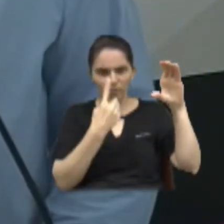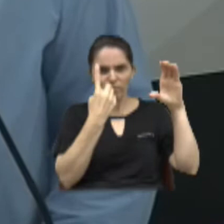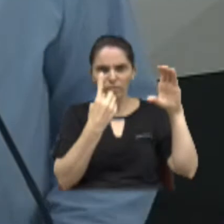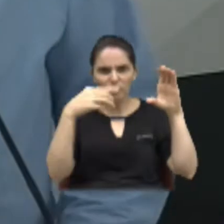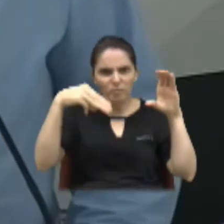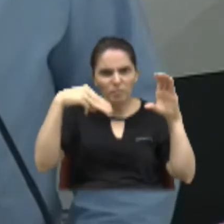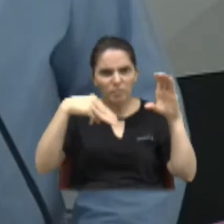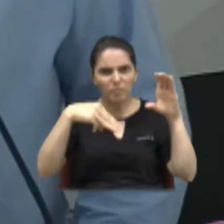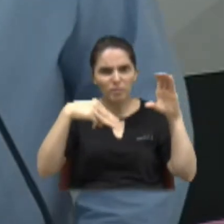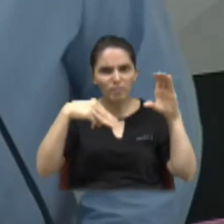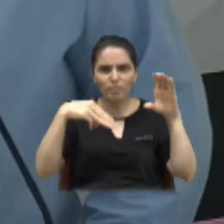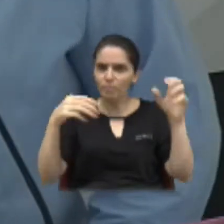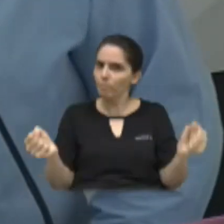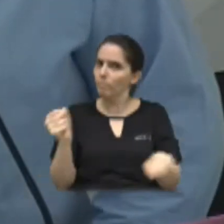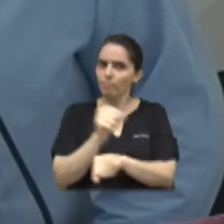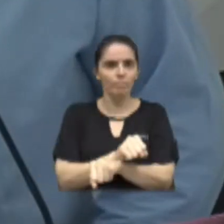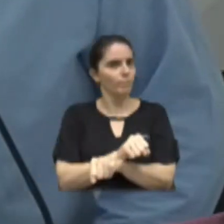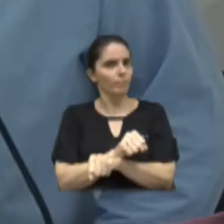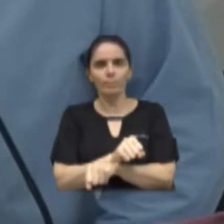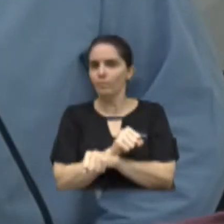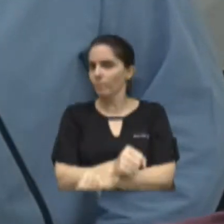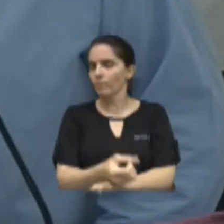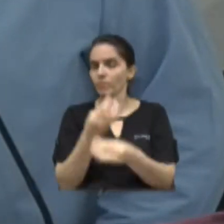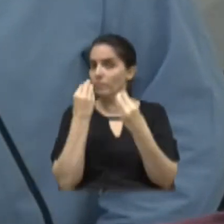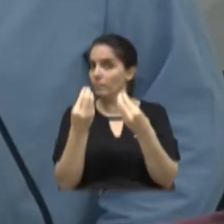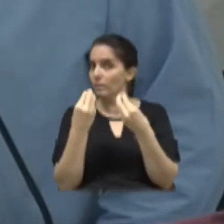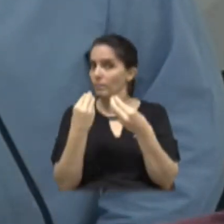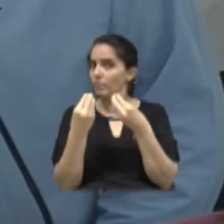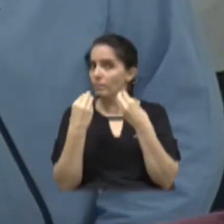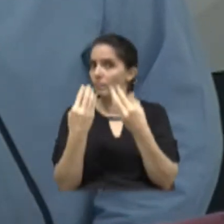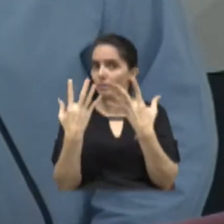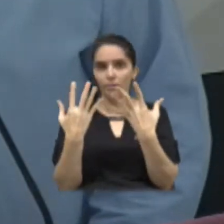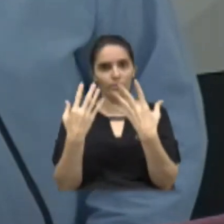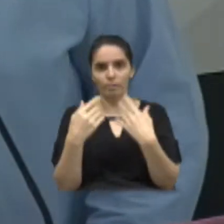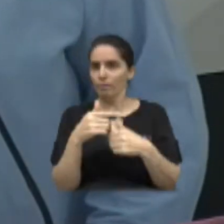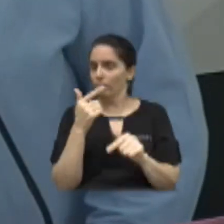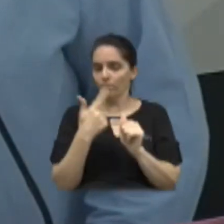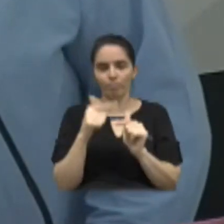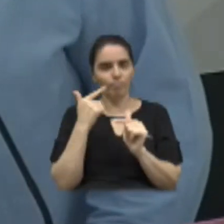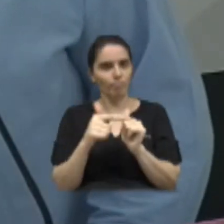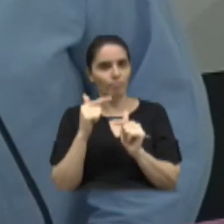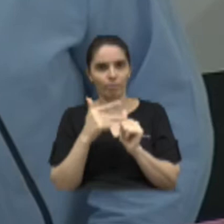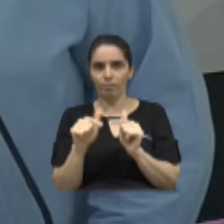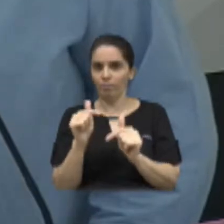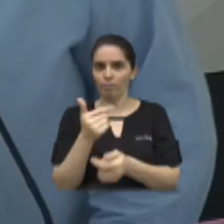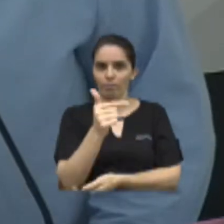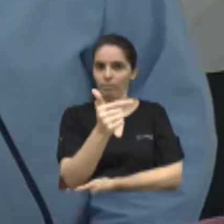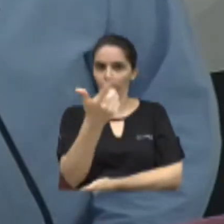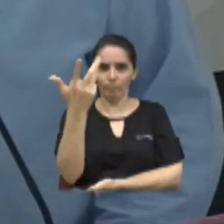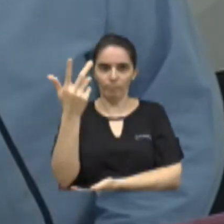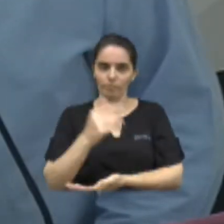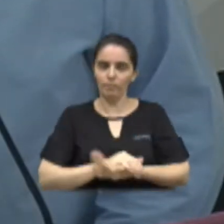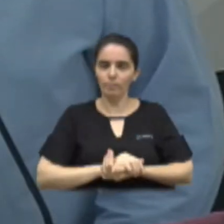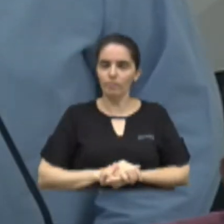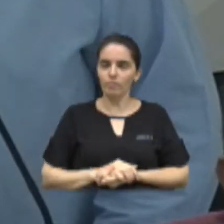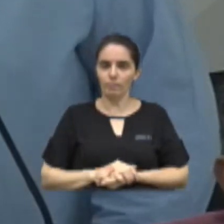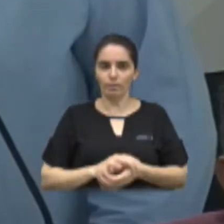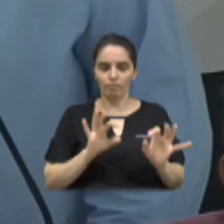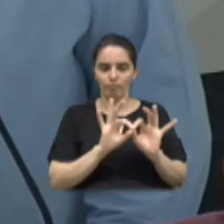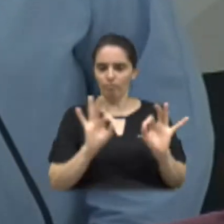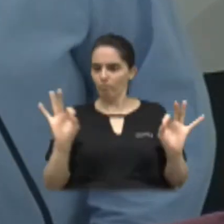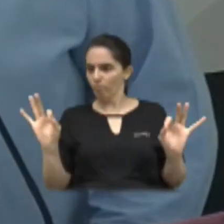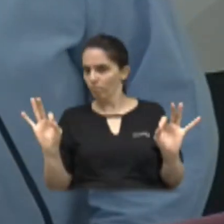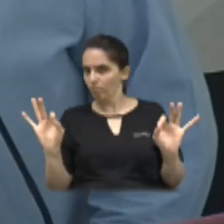É impossível até eu tomar uma multa com o meu carro num prazo de 1 minuto de um radar para o outro. Porque é uma distância grande. Agora,